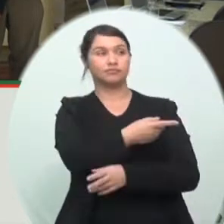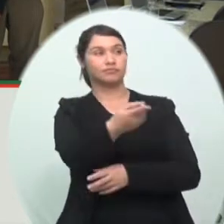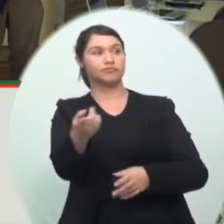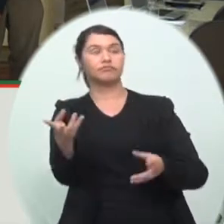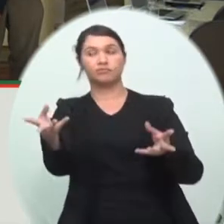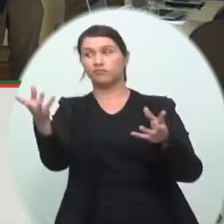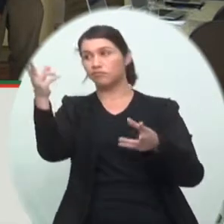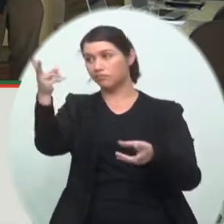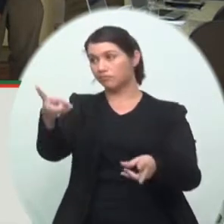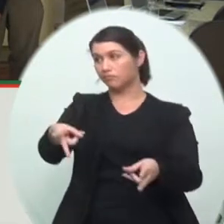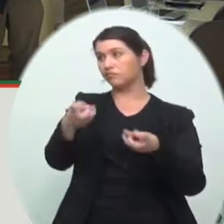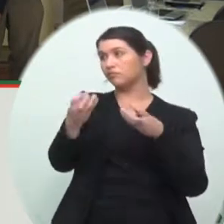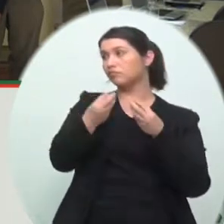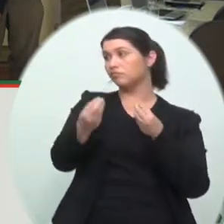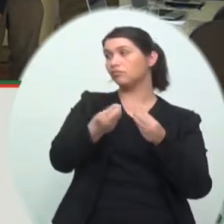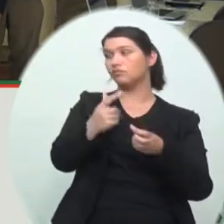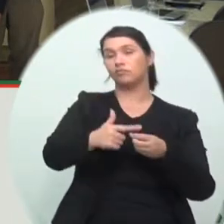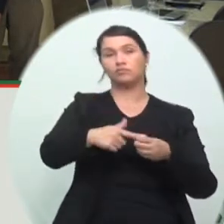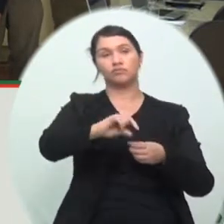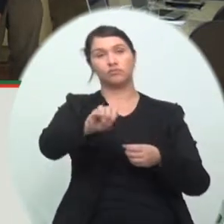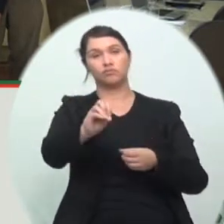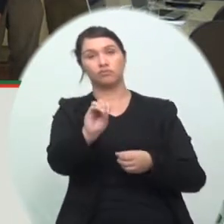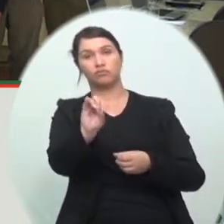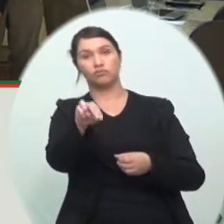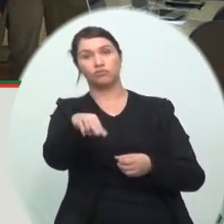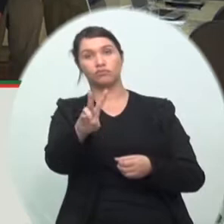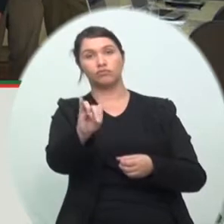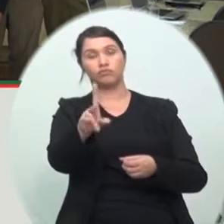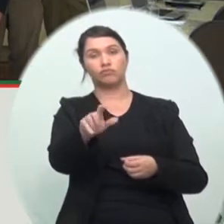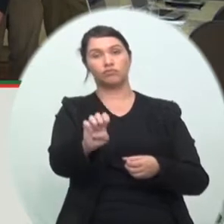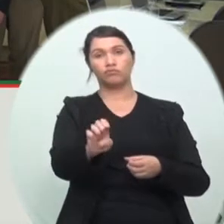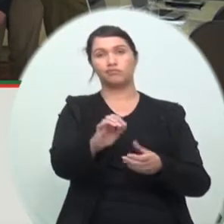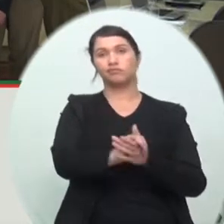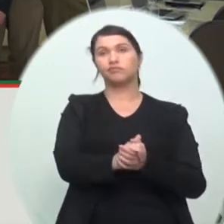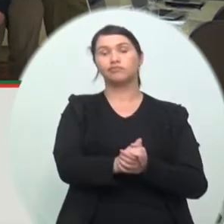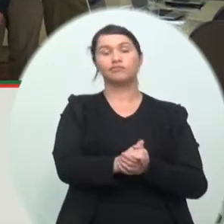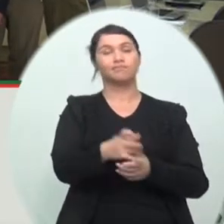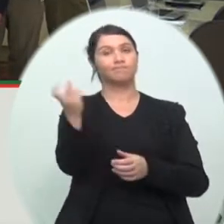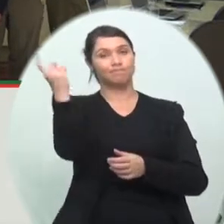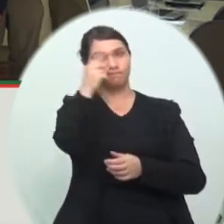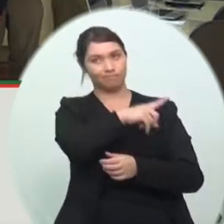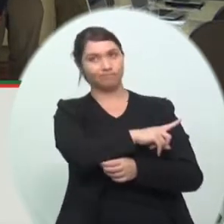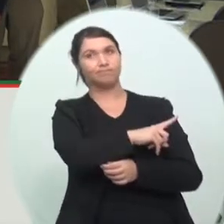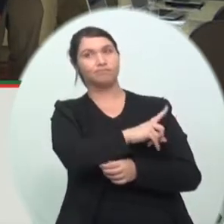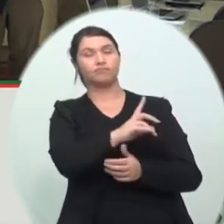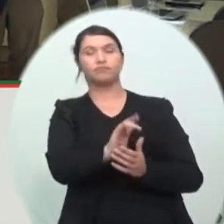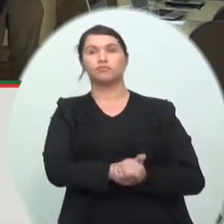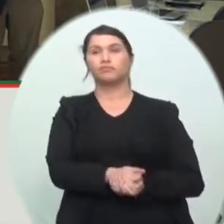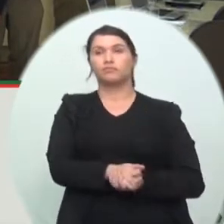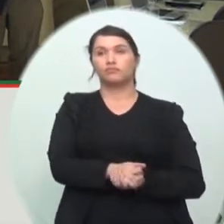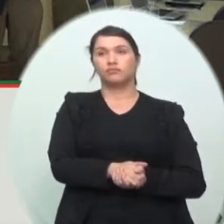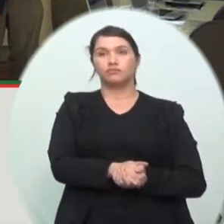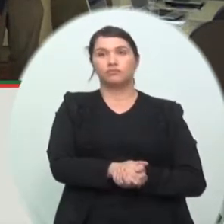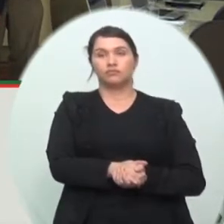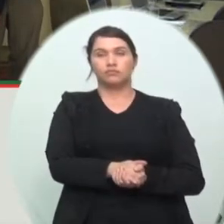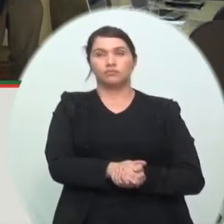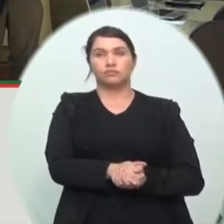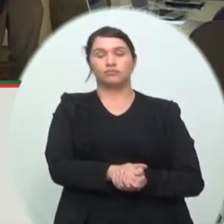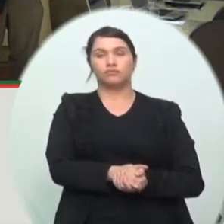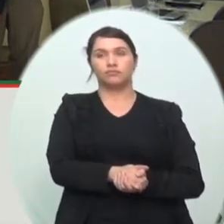acompanhando os indicadores de Joinville, que agora estão voltando para o controle, mas por muito tempo ficaram sem